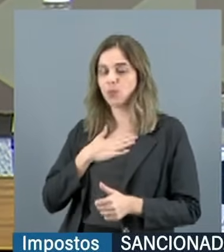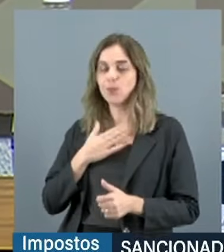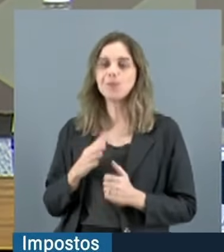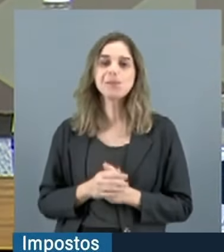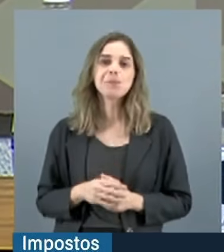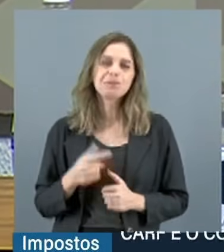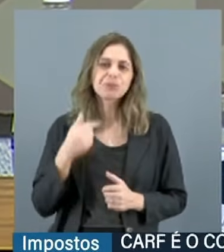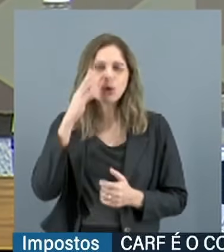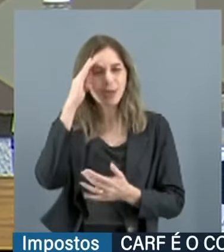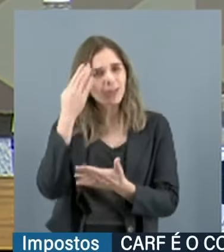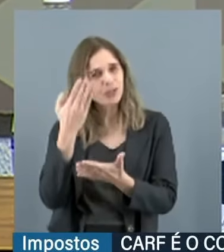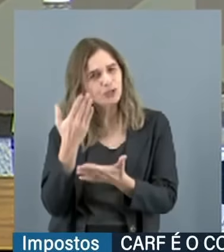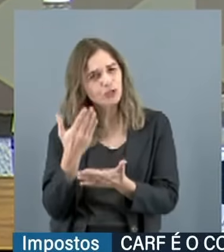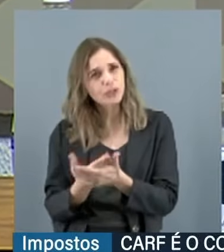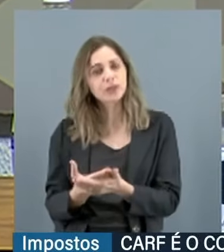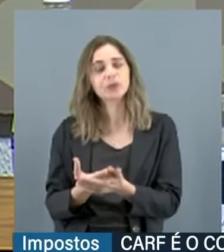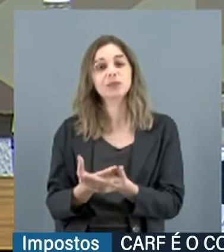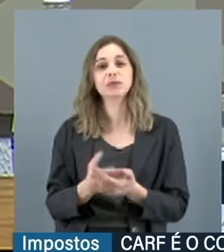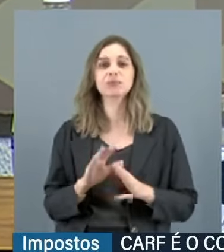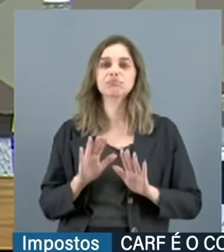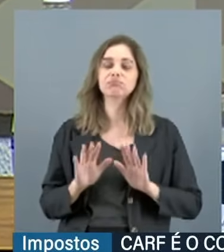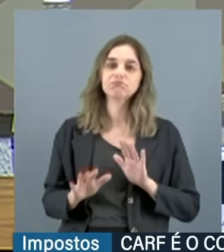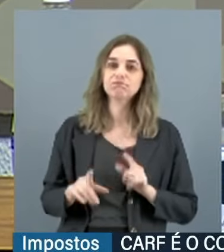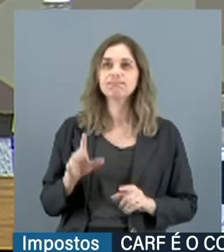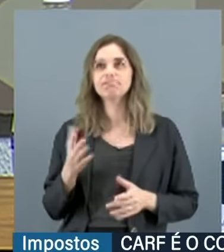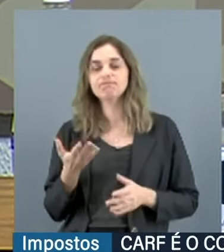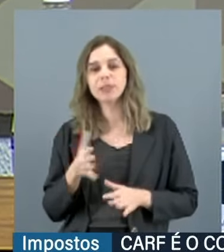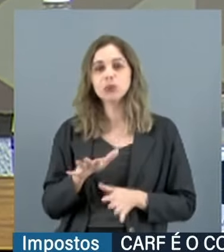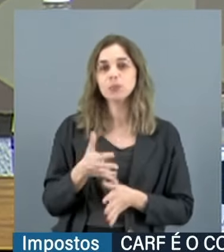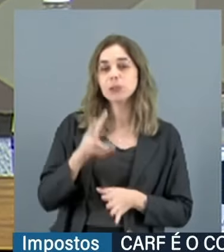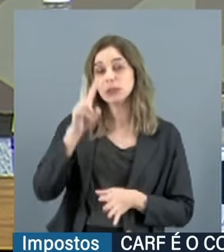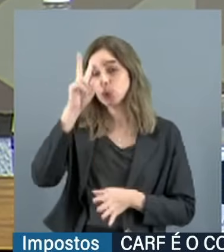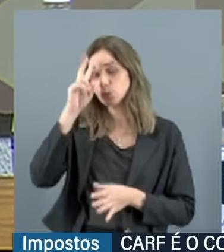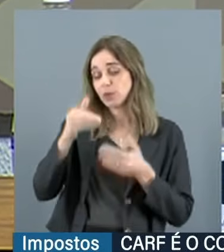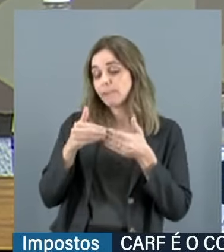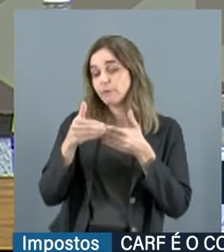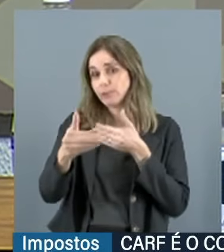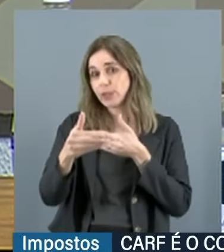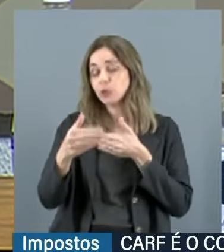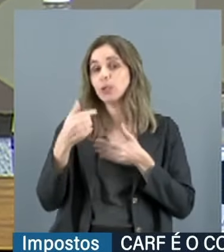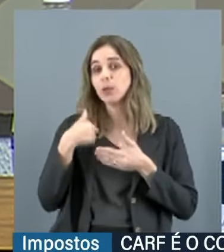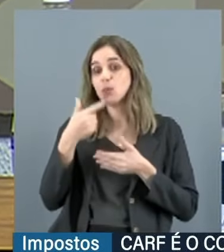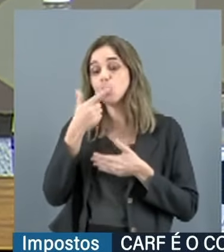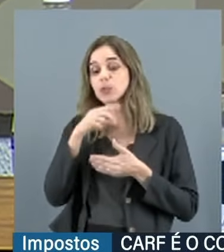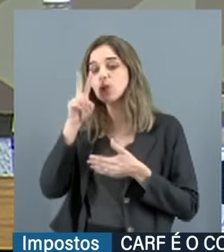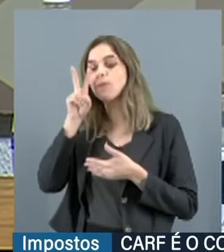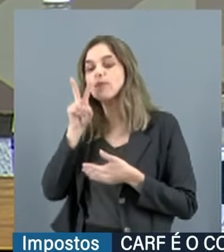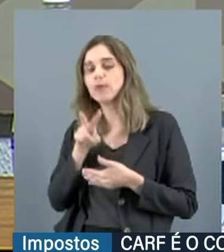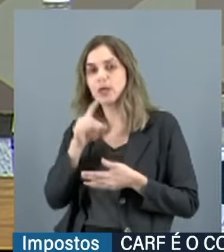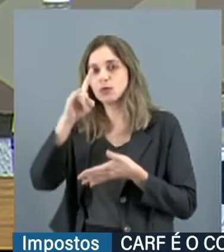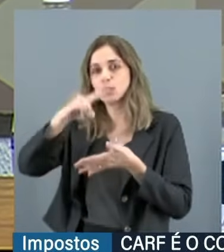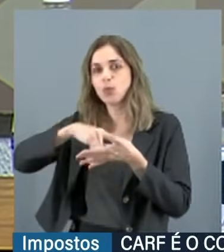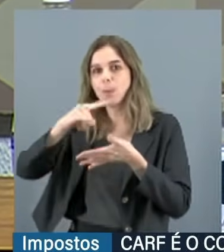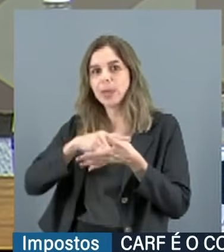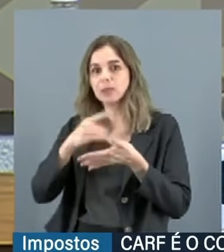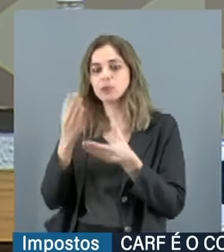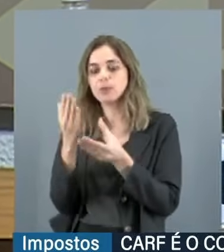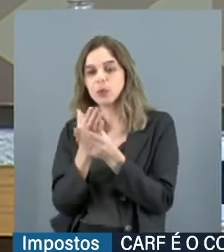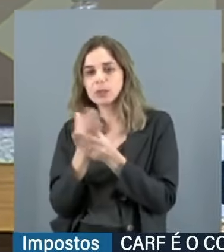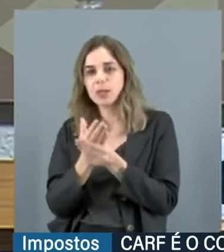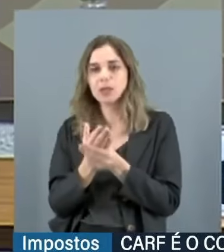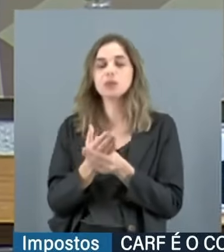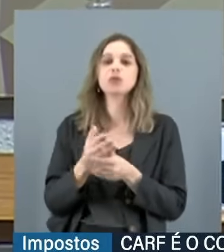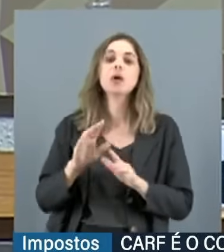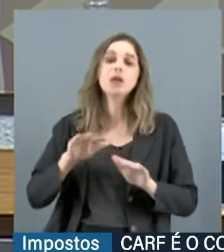mais tardar na segunda-feira eu já terei acesso a esses elementos. Me coloco à disposição da senhora para, junto